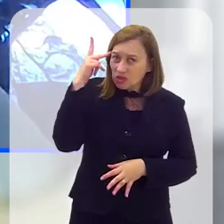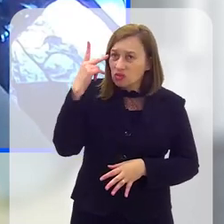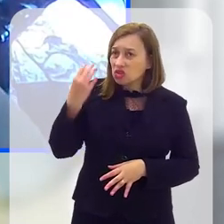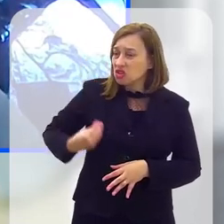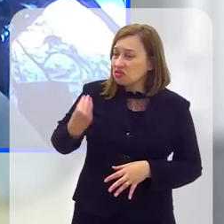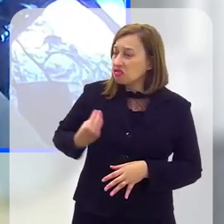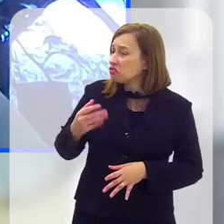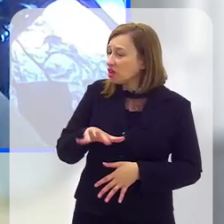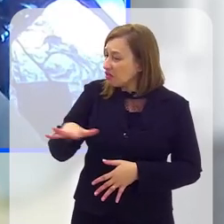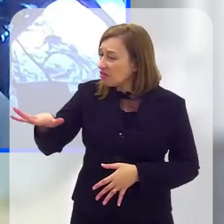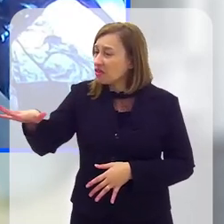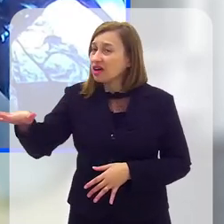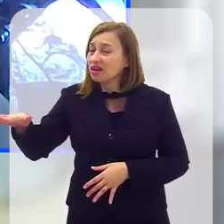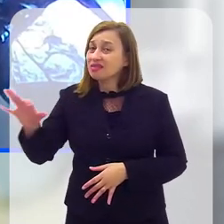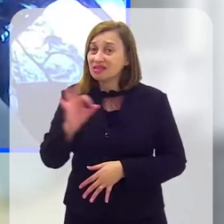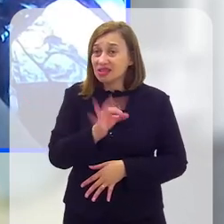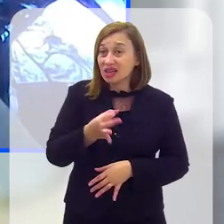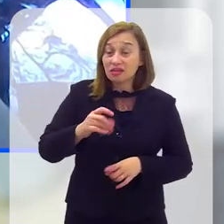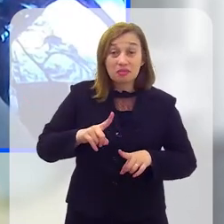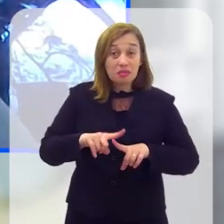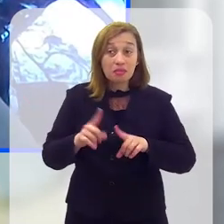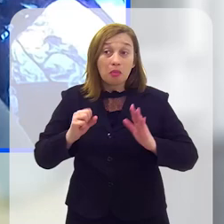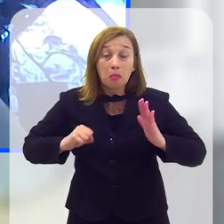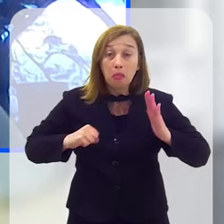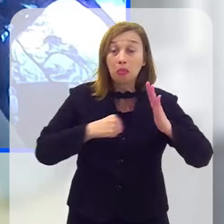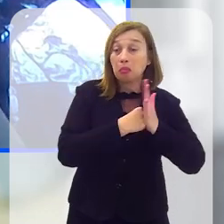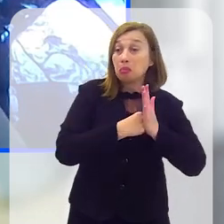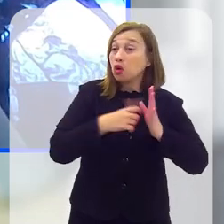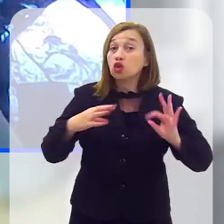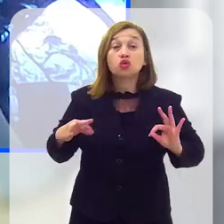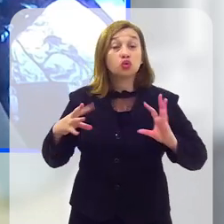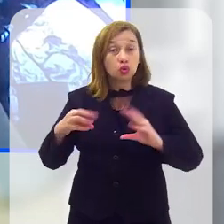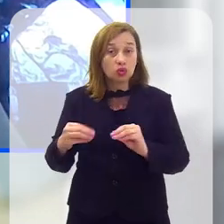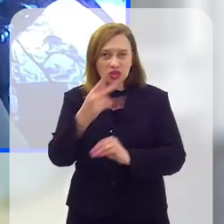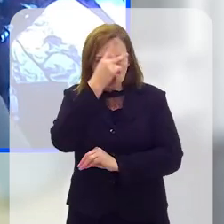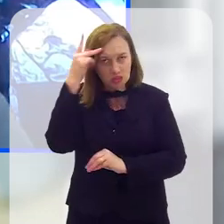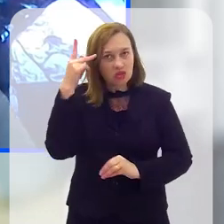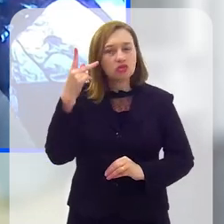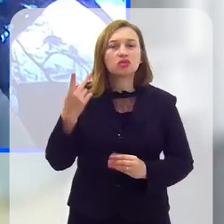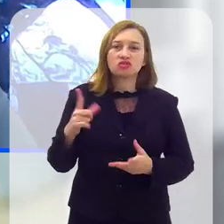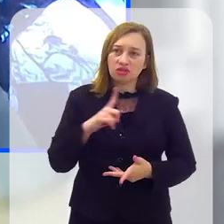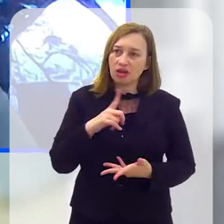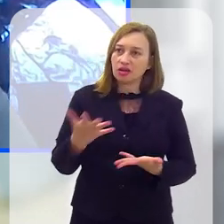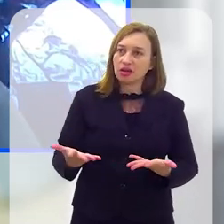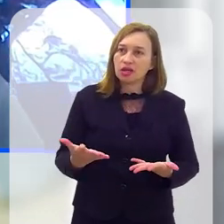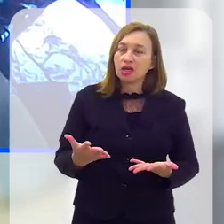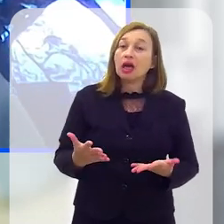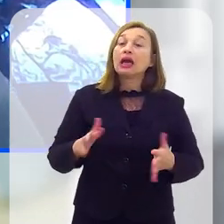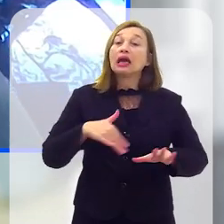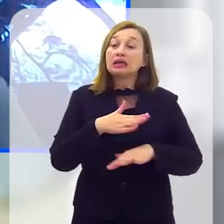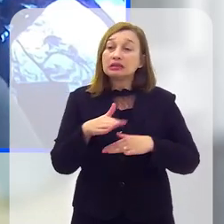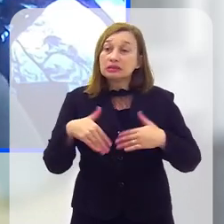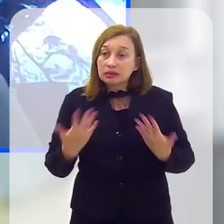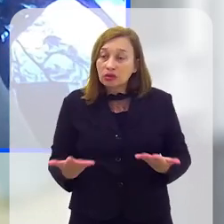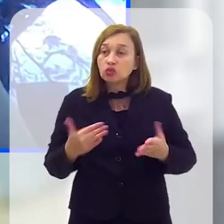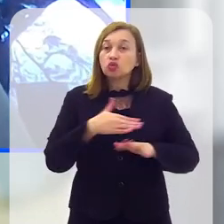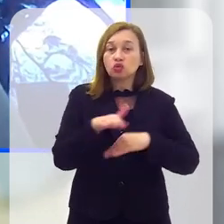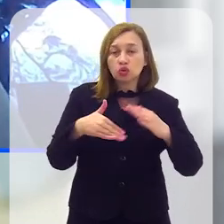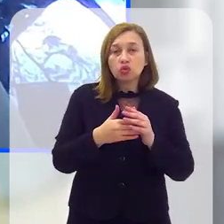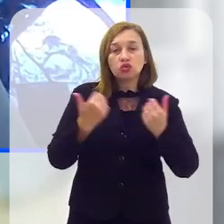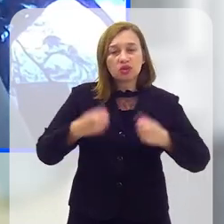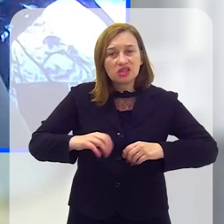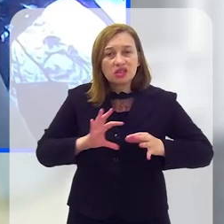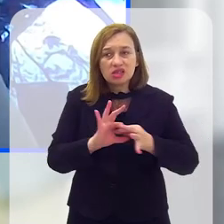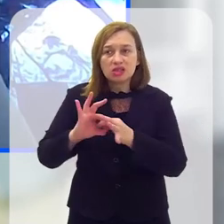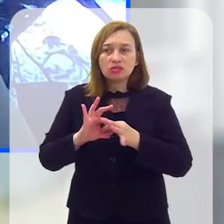moram lá, sem sombra de dúvidas, mas impacta o todo, impacta todo mundo. Então, o todo tem que se unir para ter